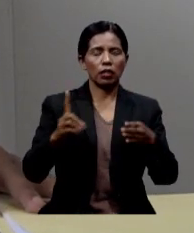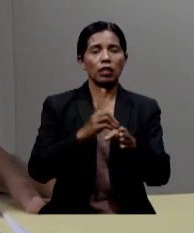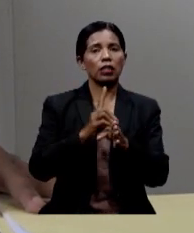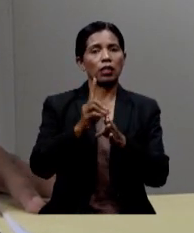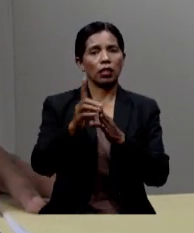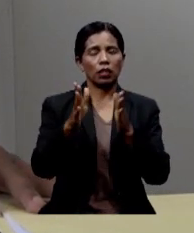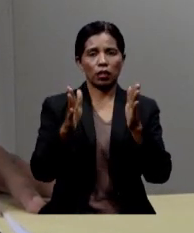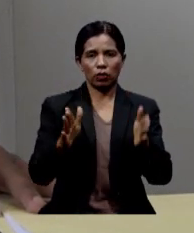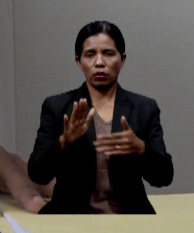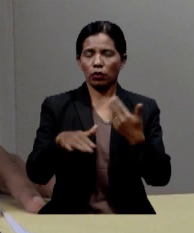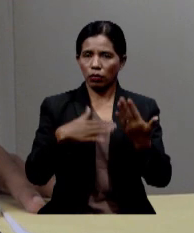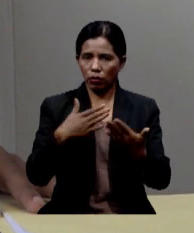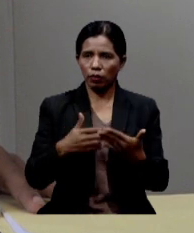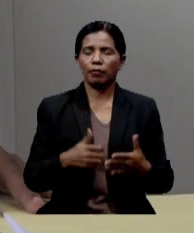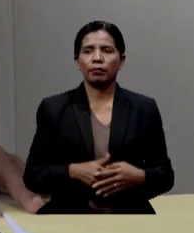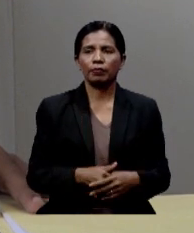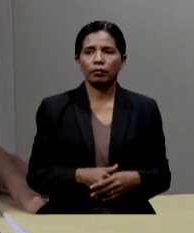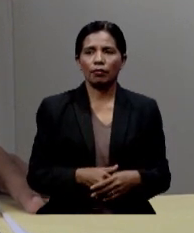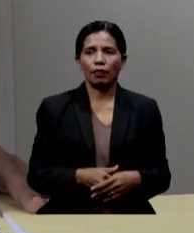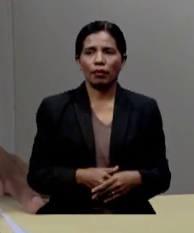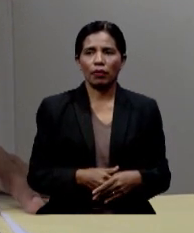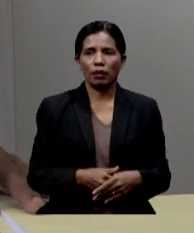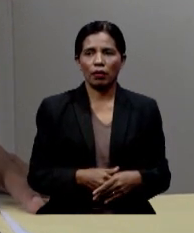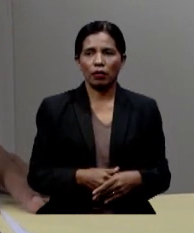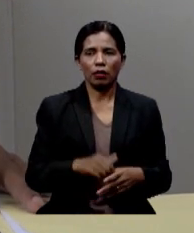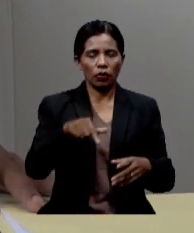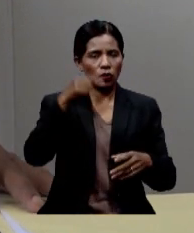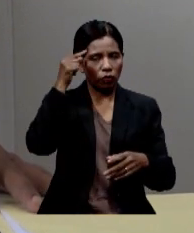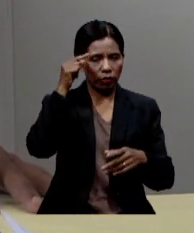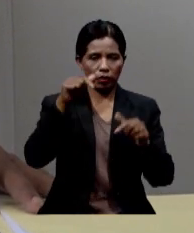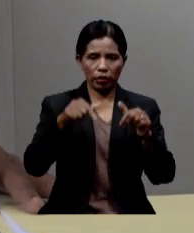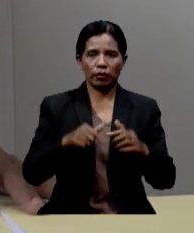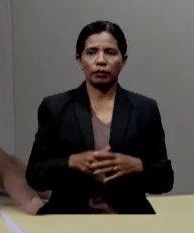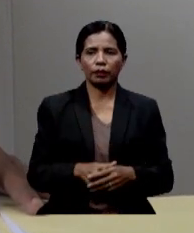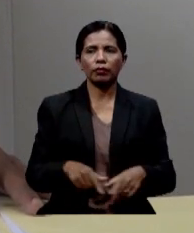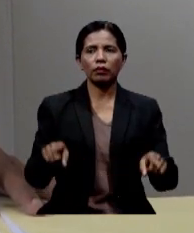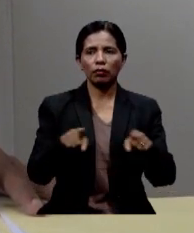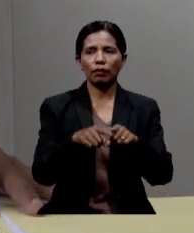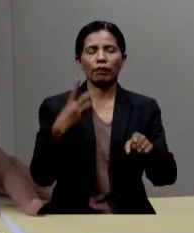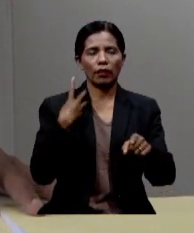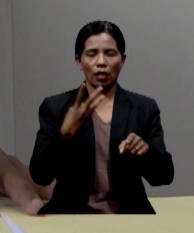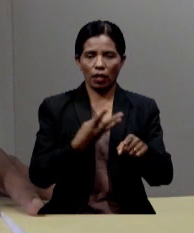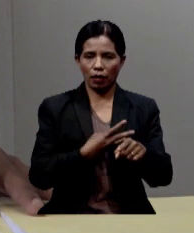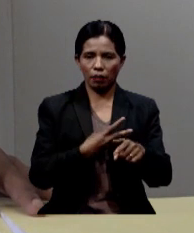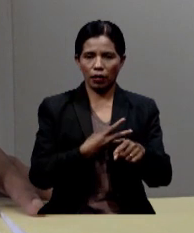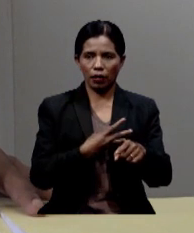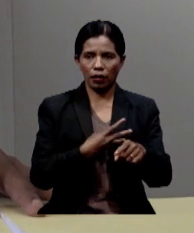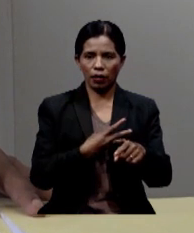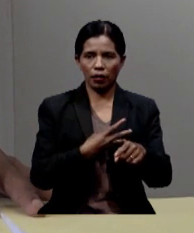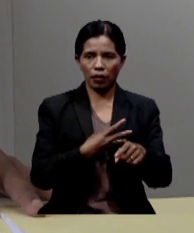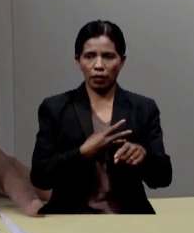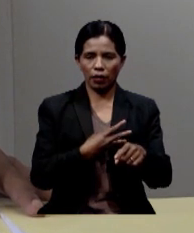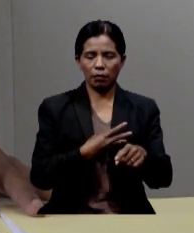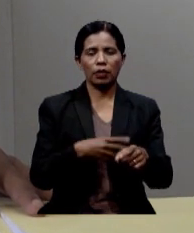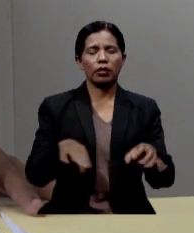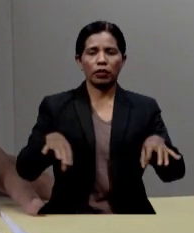jane, in general bayar gubernur jane, anesan ami lima anes tahun ini